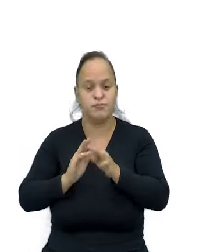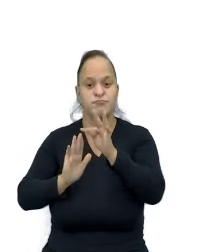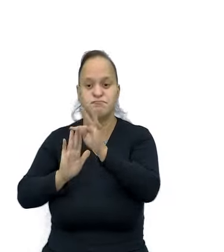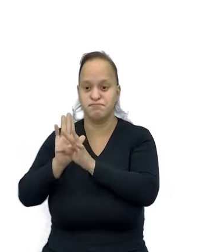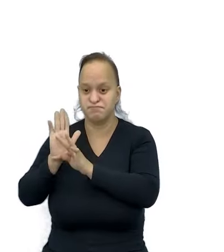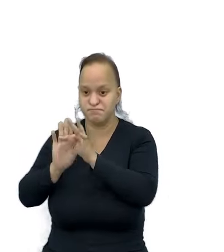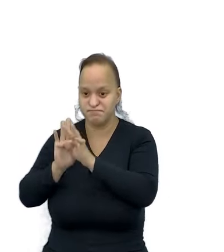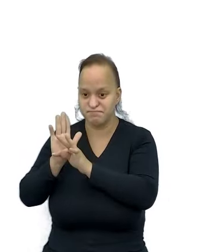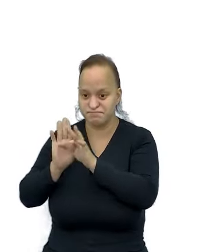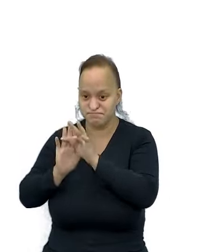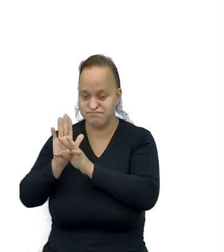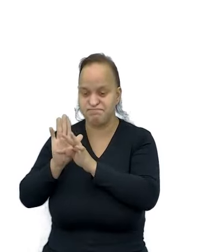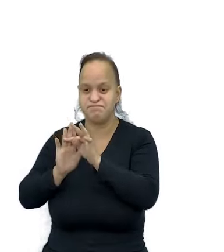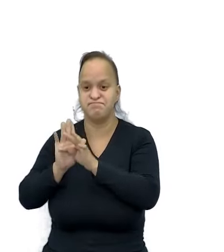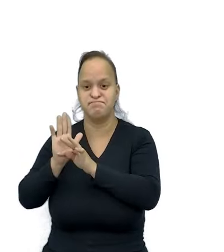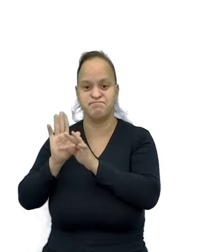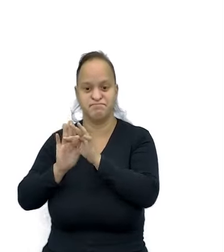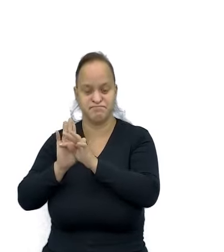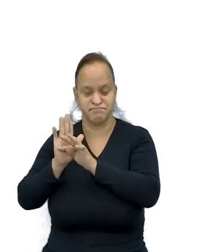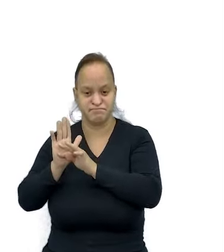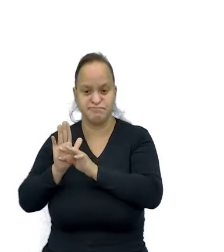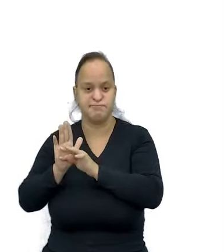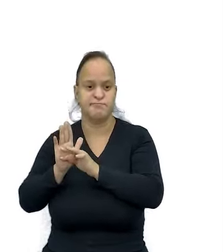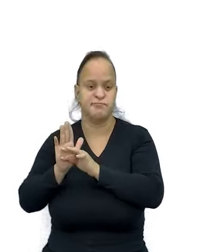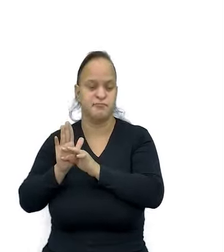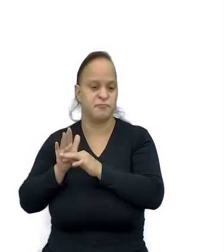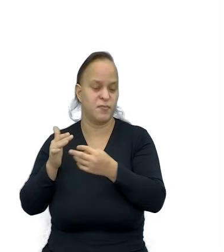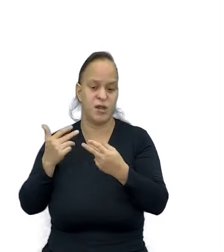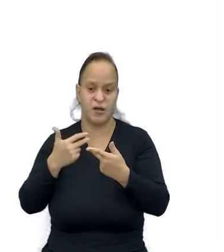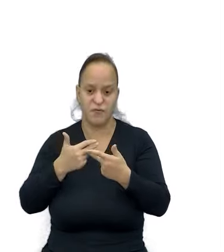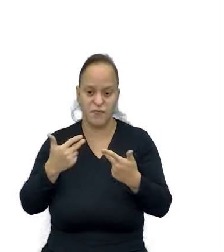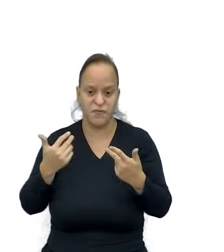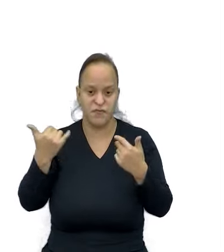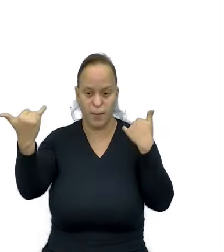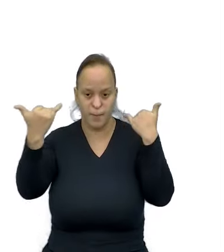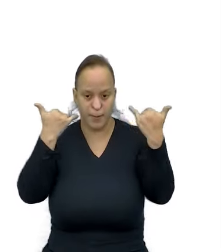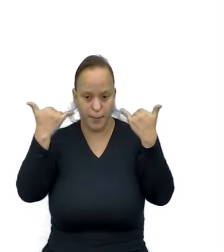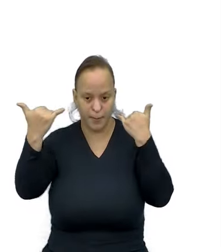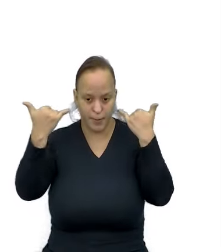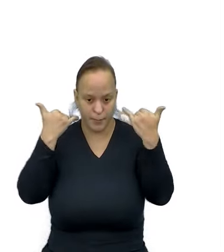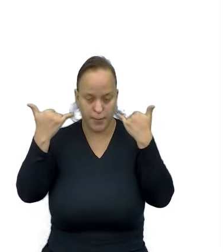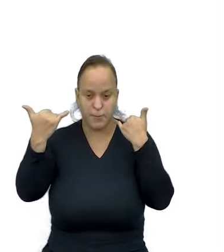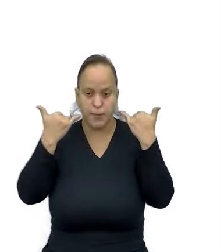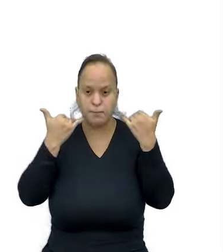né? Tendo em vista várias questões, várias informações que ele tem que